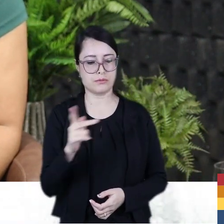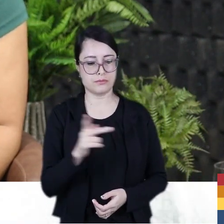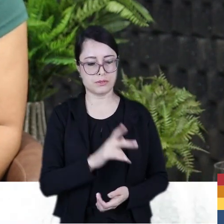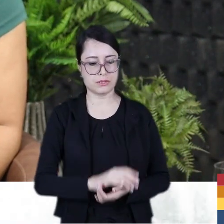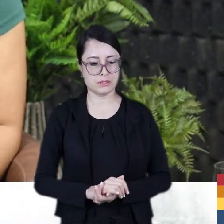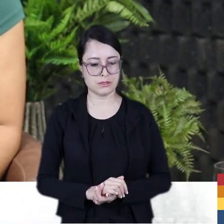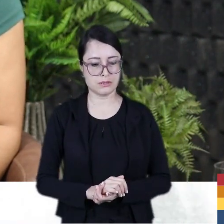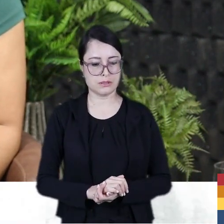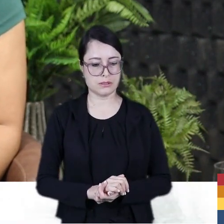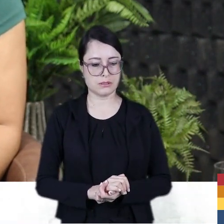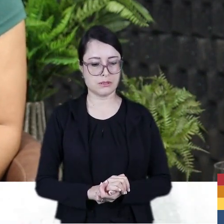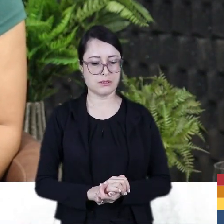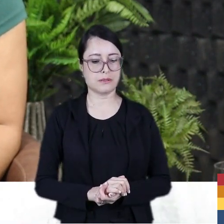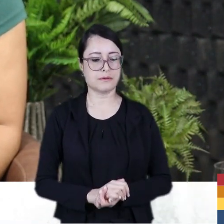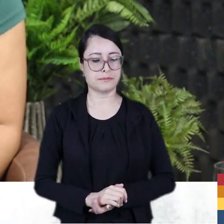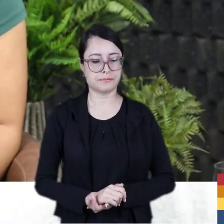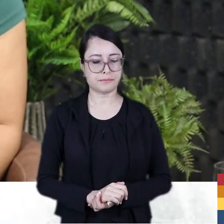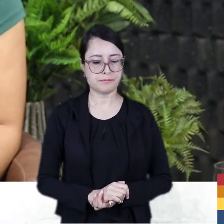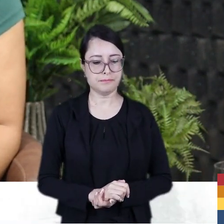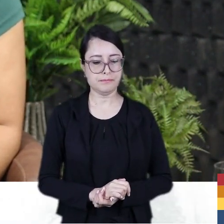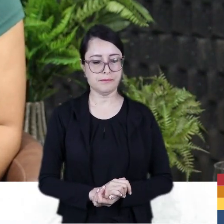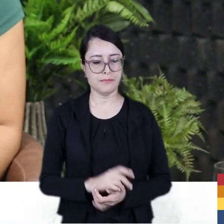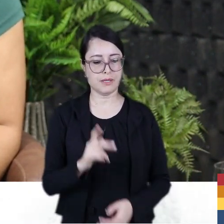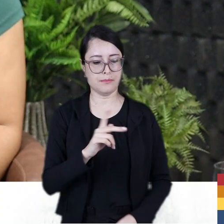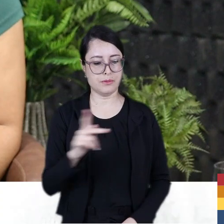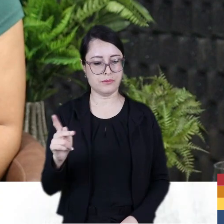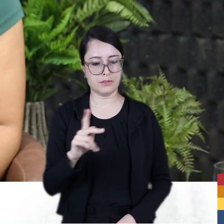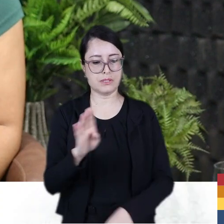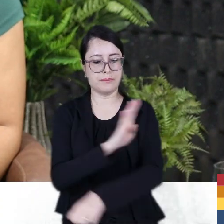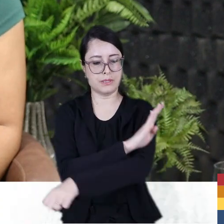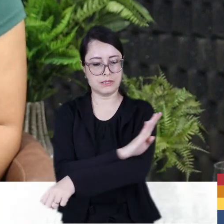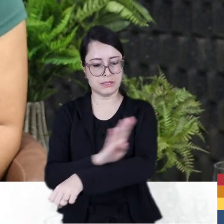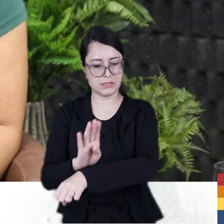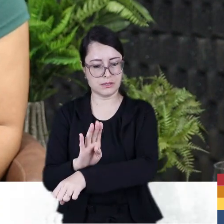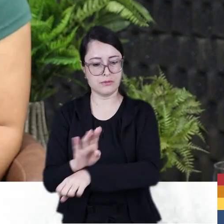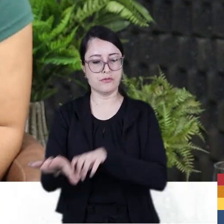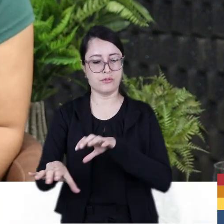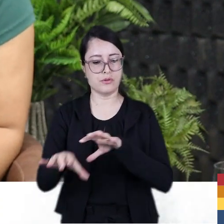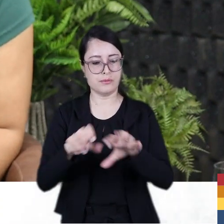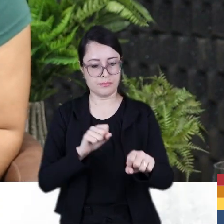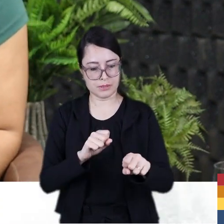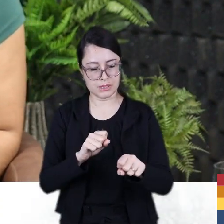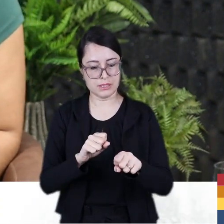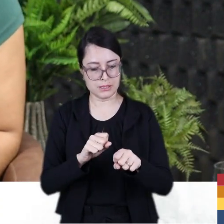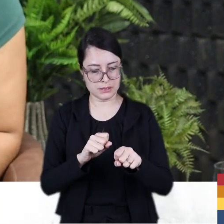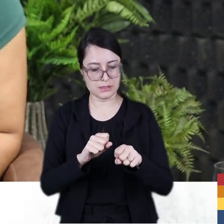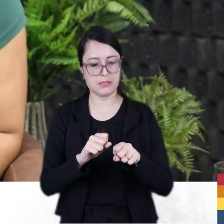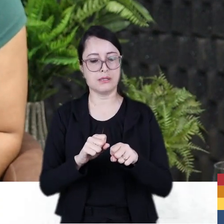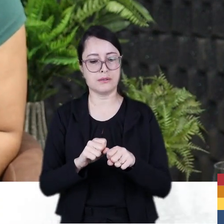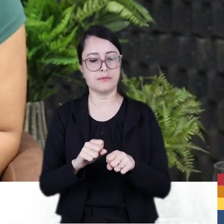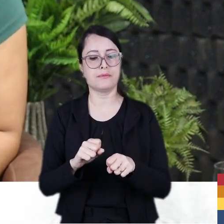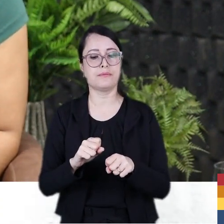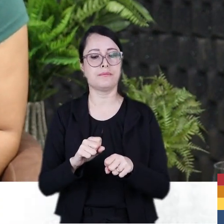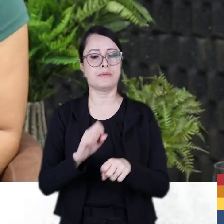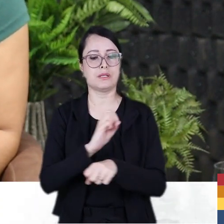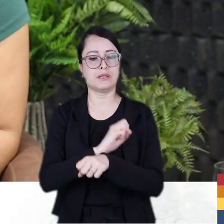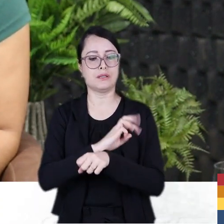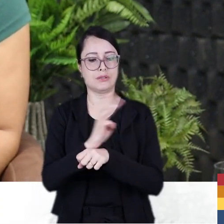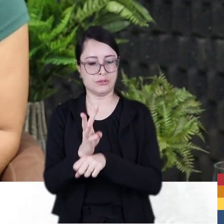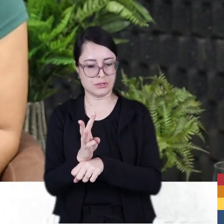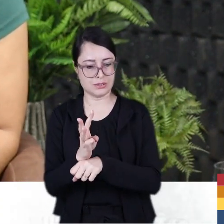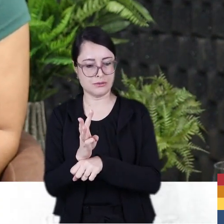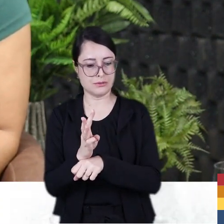então, e outras oportunidades aí que deverão expandir essa oferta, mas, assim, a gente vai ouvir da professora Leonora aqui